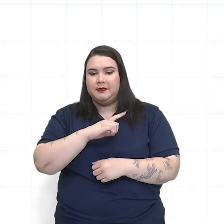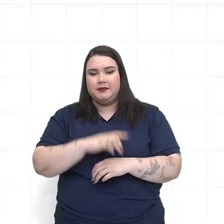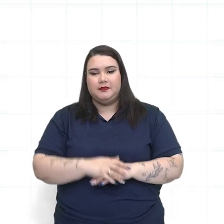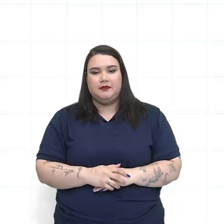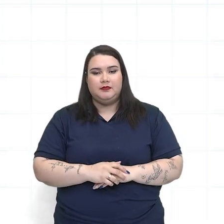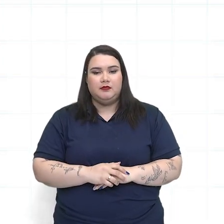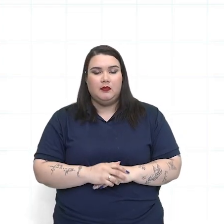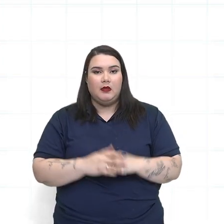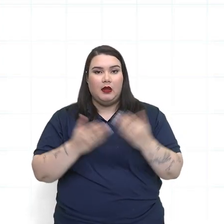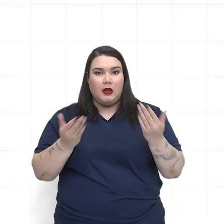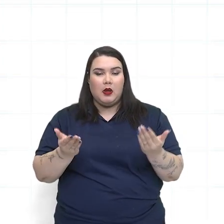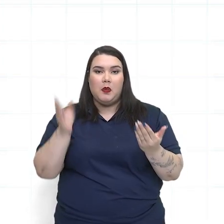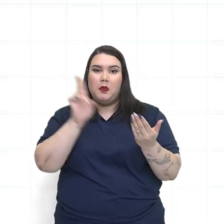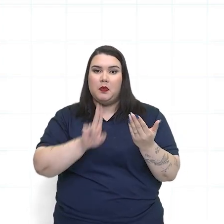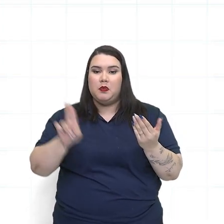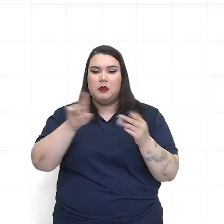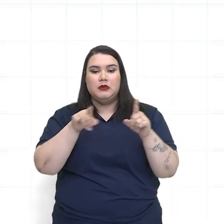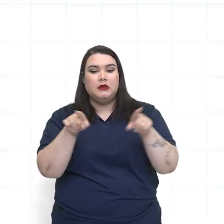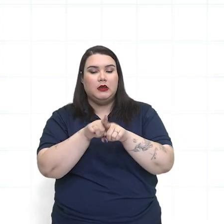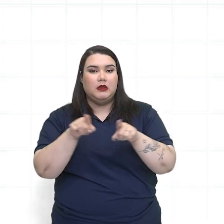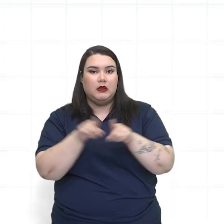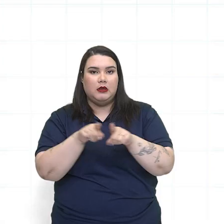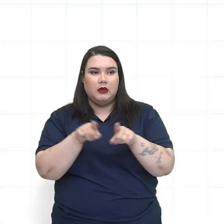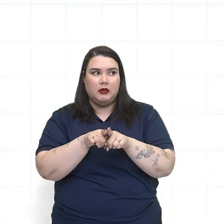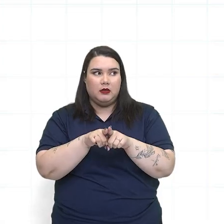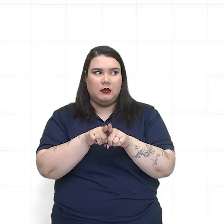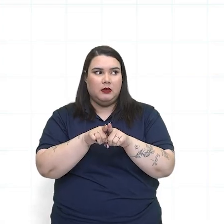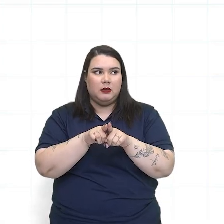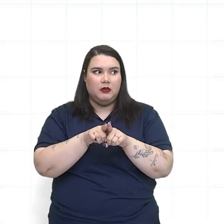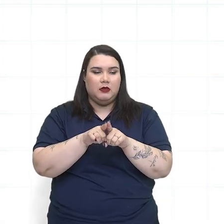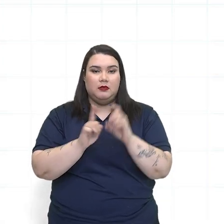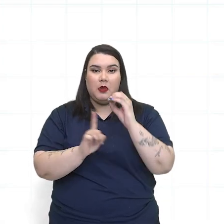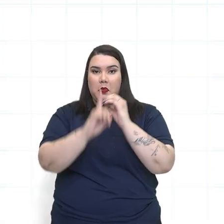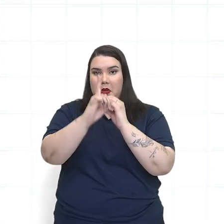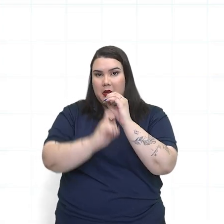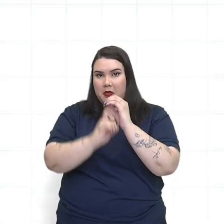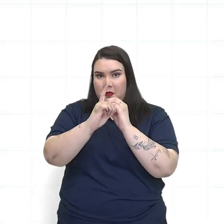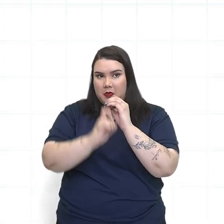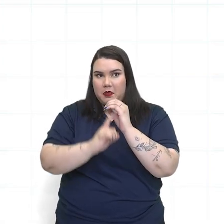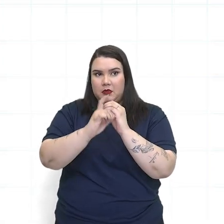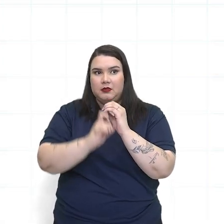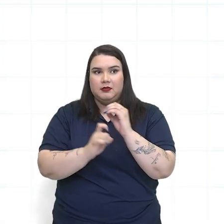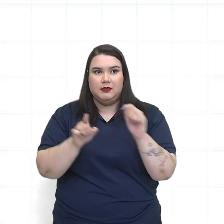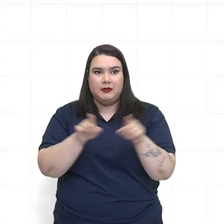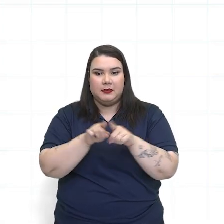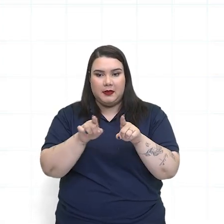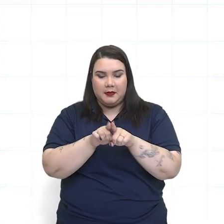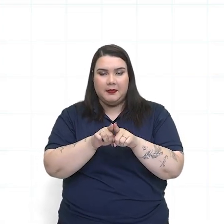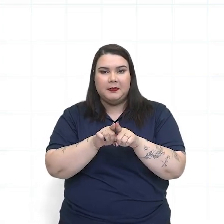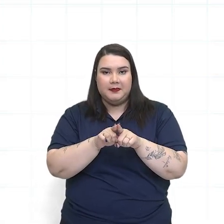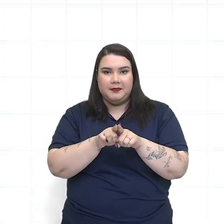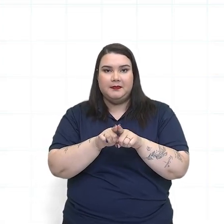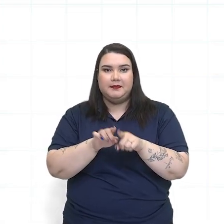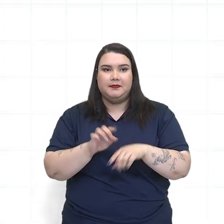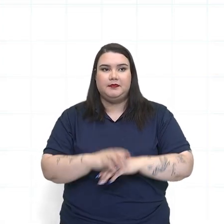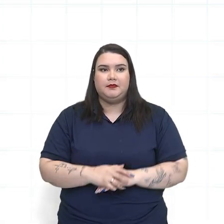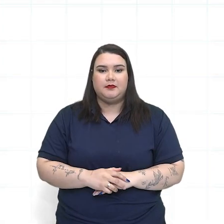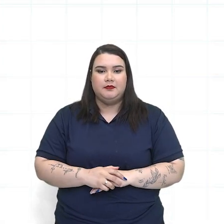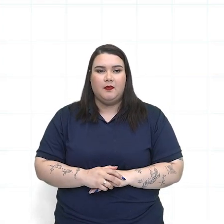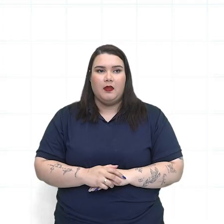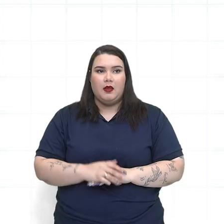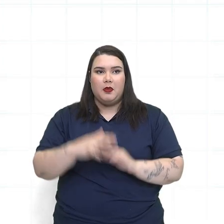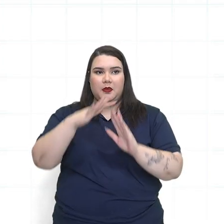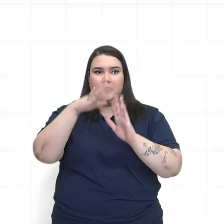nessa. Além de ele utilizar também os emojizinhos ali, ó, as figurinhas, né?